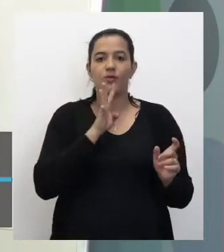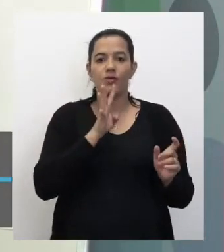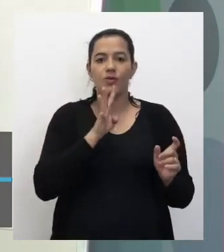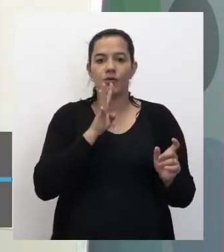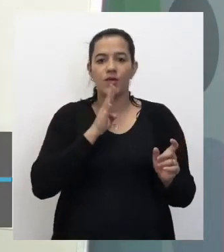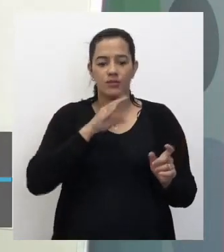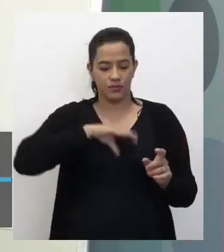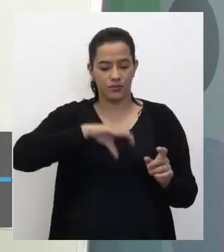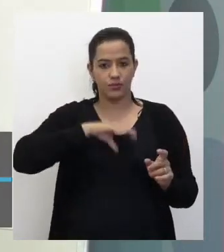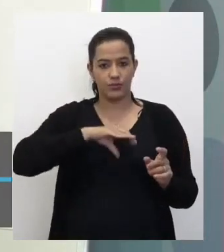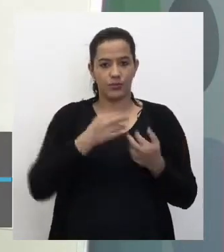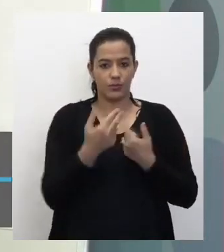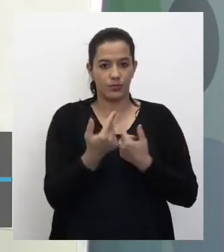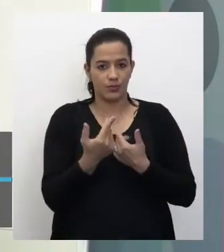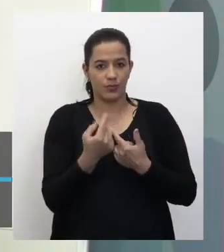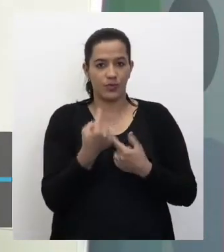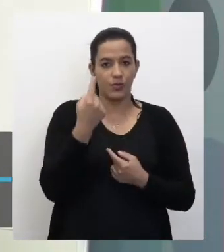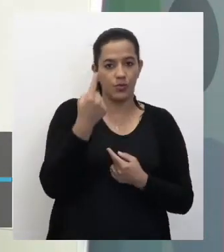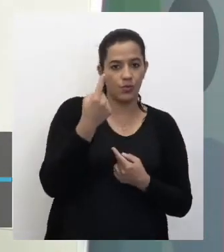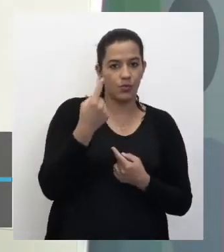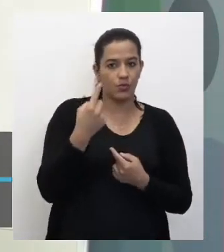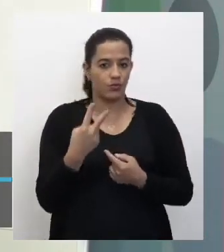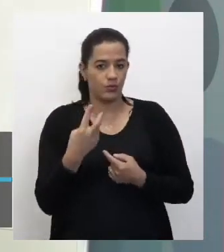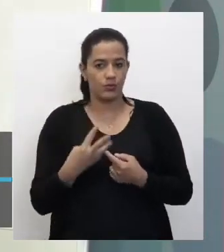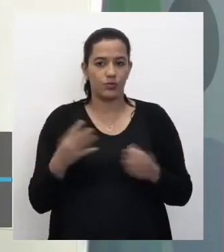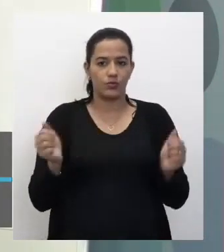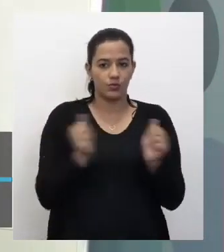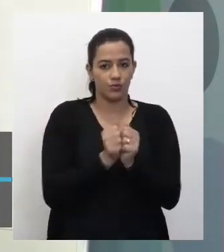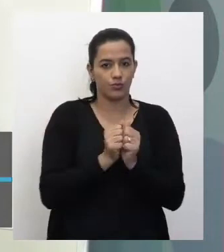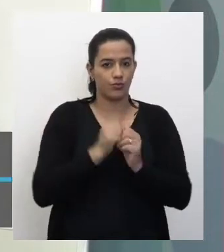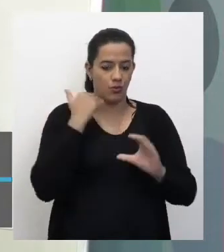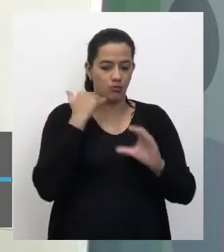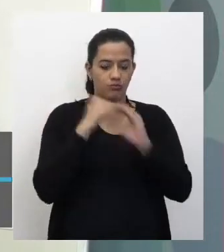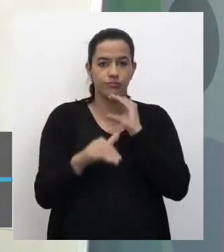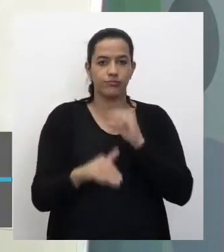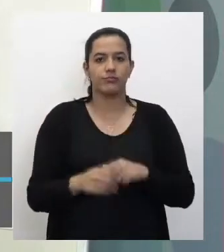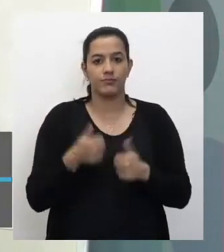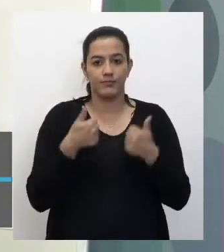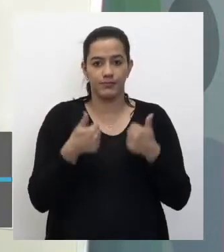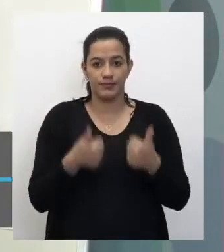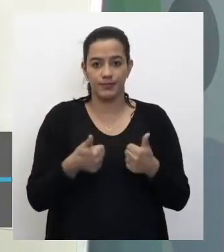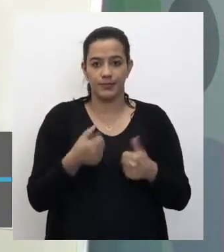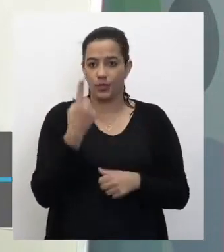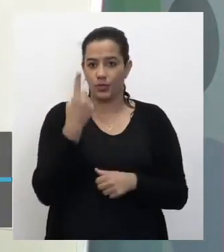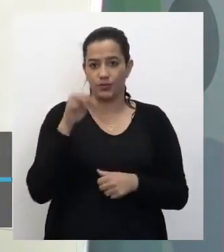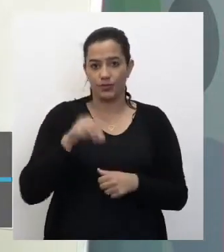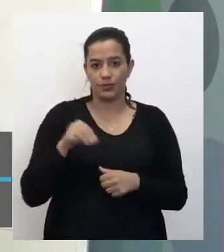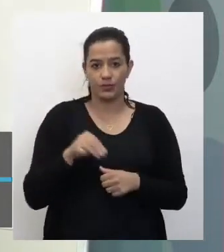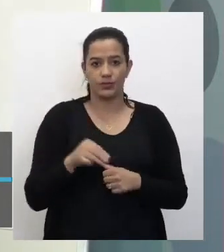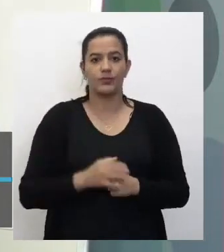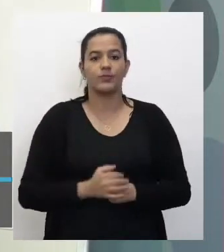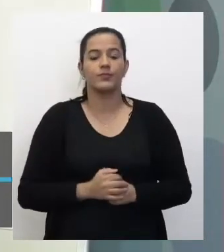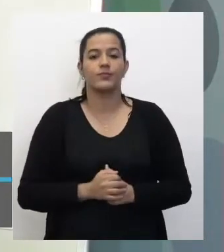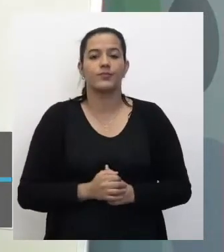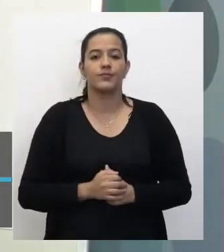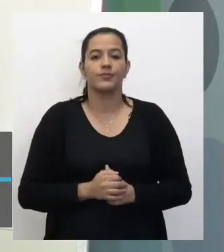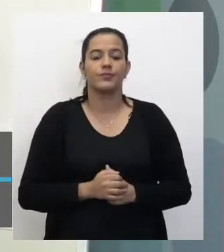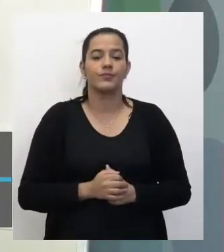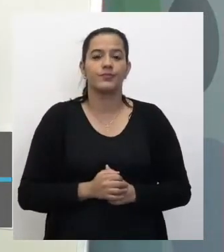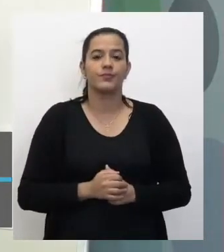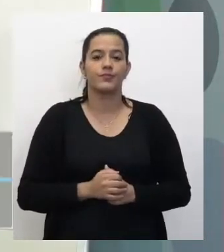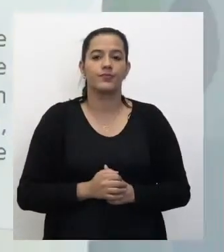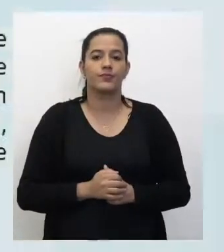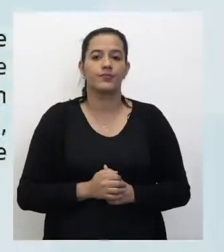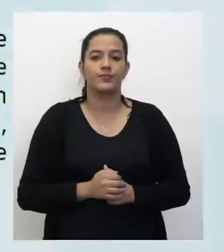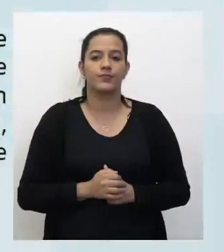manda uma, depois manda outra. Faz uma seleçãozinha e manda tudo de uma vez para a gente. 1 minute, have fun, se divirtam lá no chat. Go there!